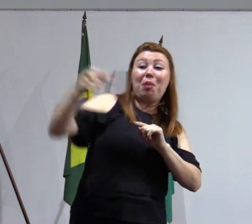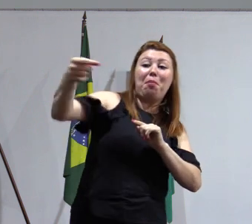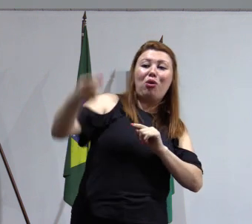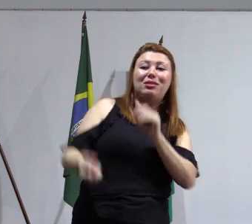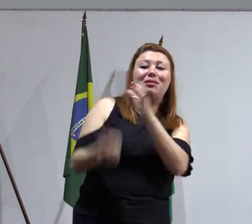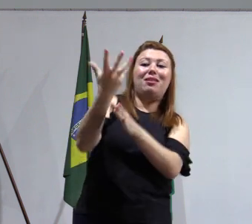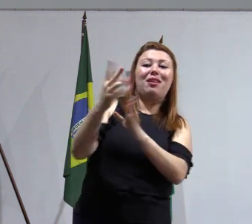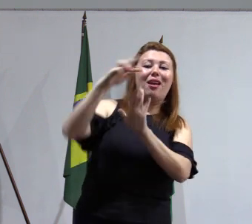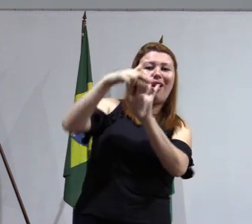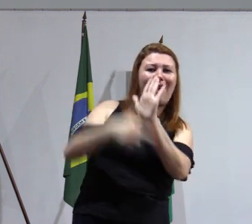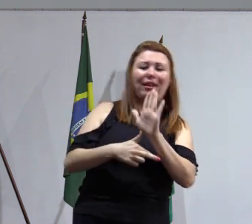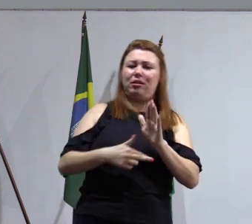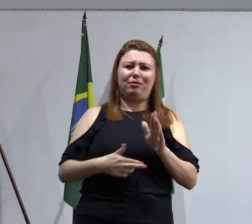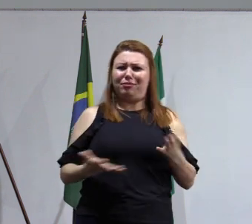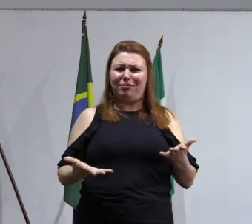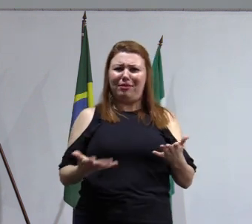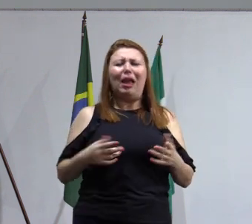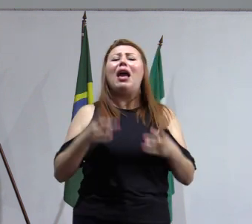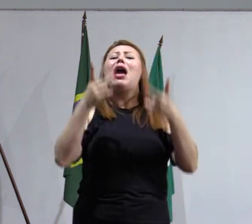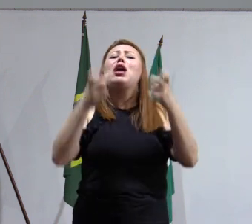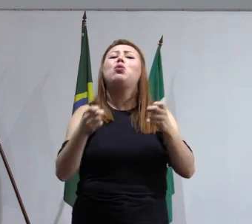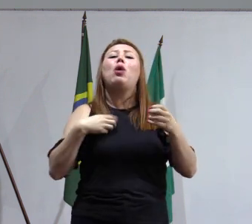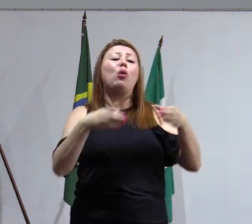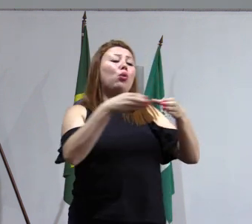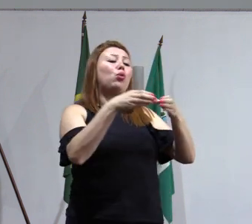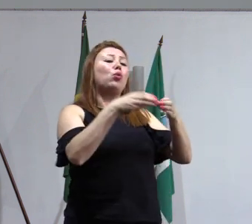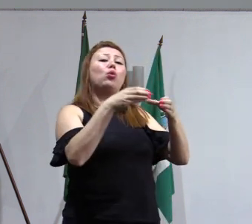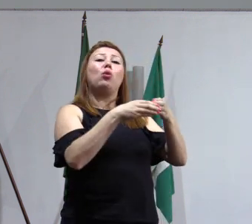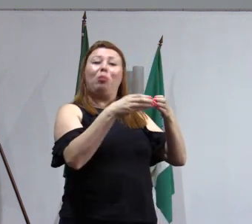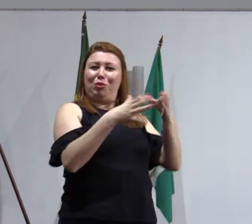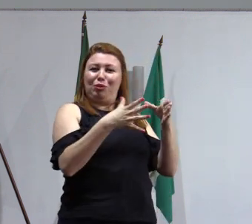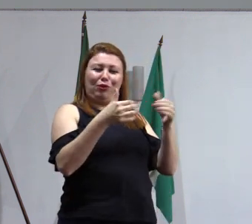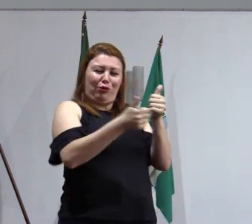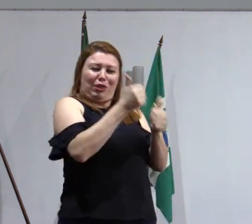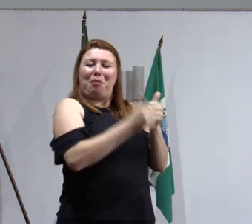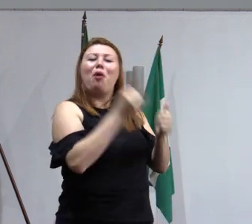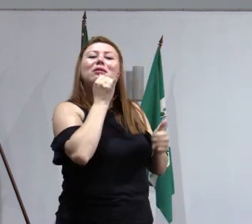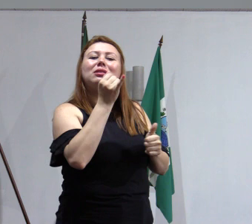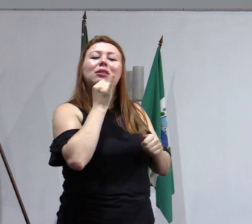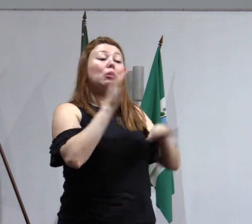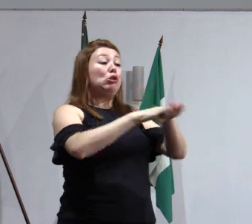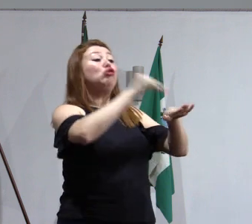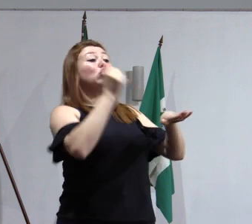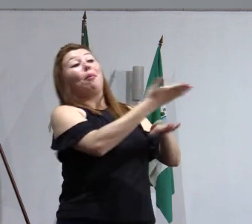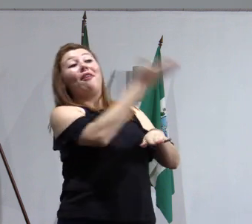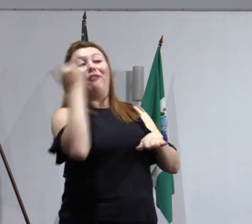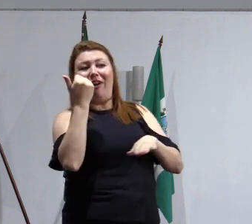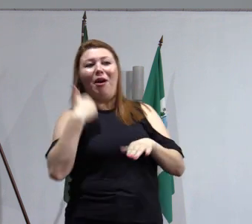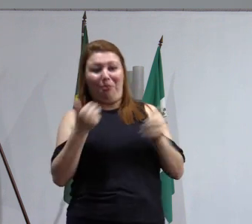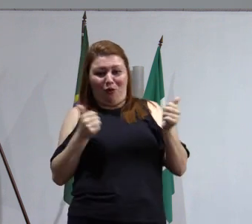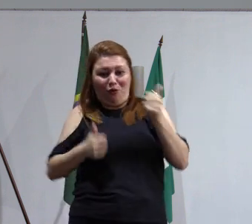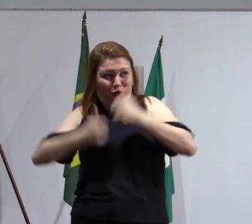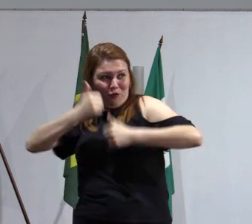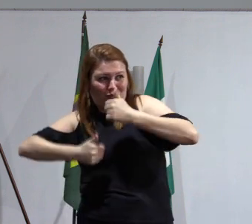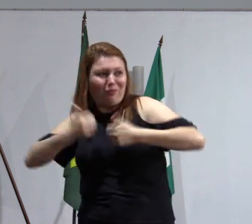É a mesma coisa que você convidar um time para entrar em campo, para disputar um campeonato e colocar, depois vocês saberão